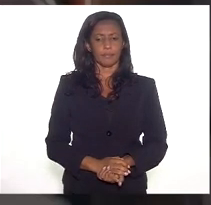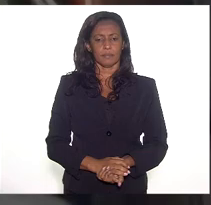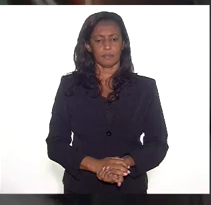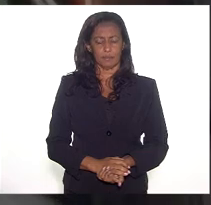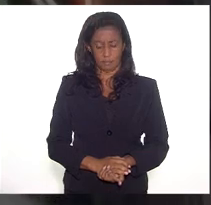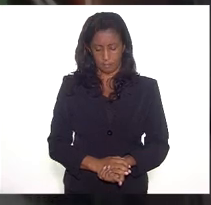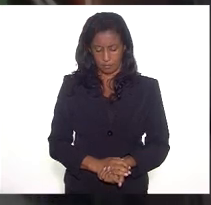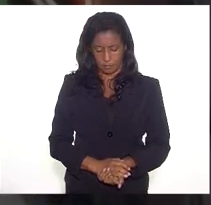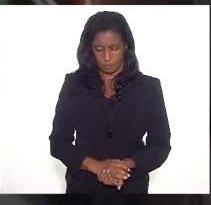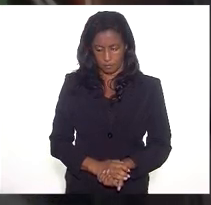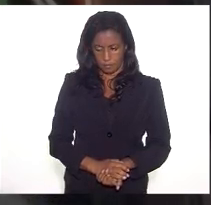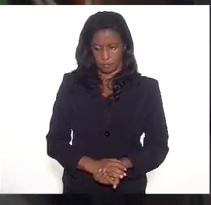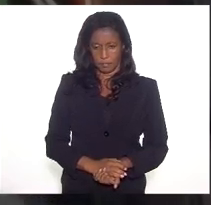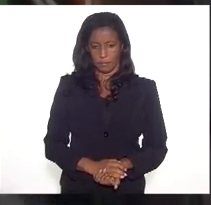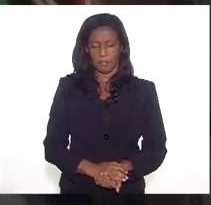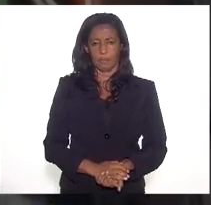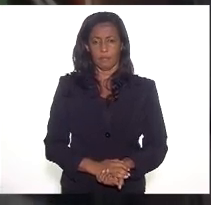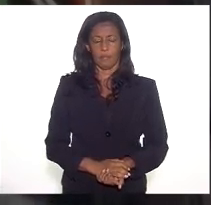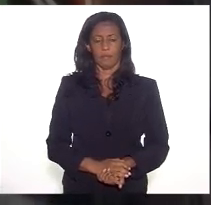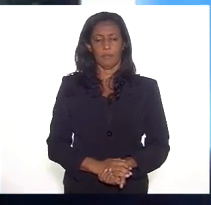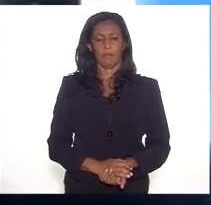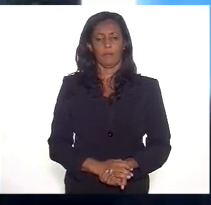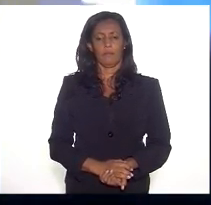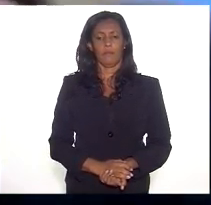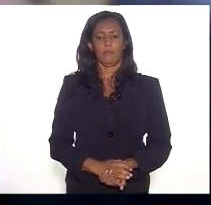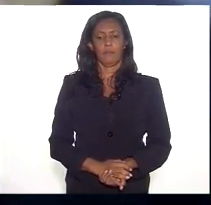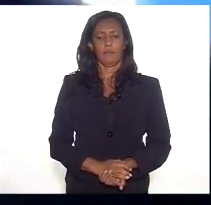Presidente, eu gostaria de saber como é que está...